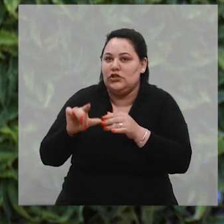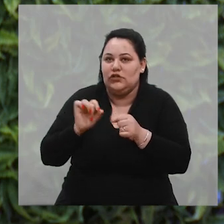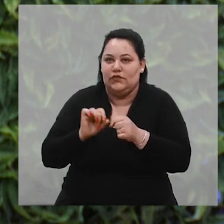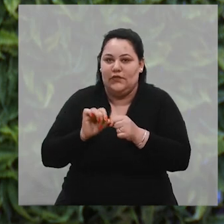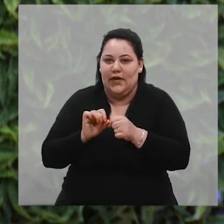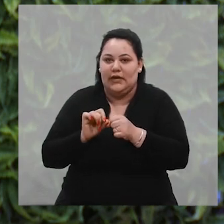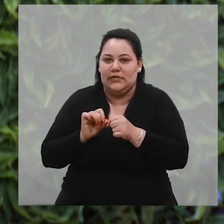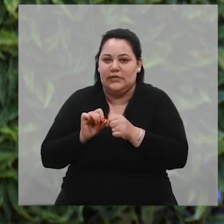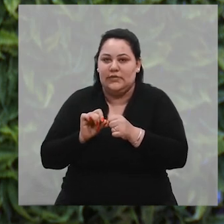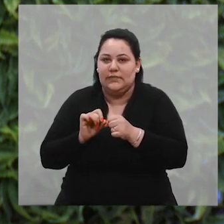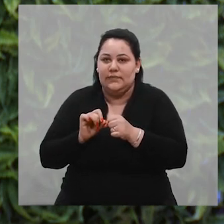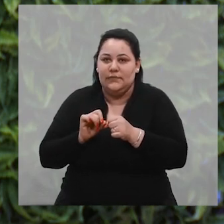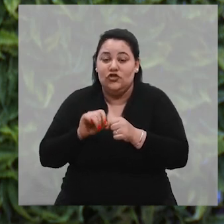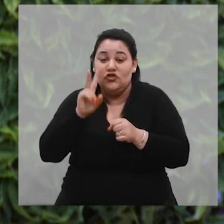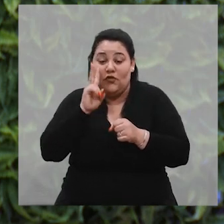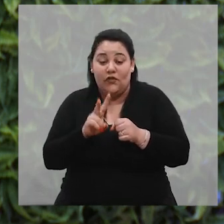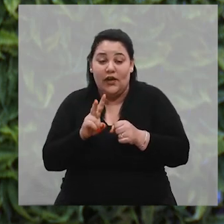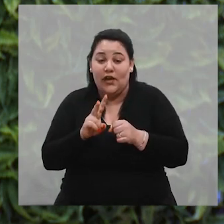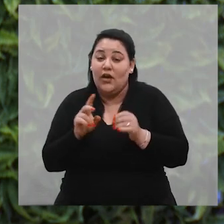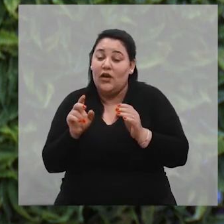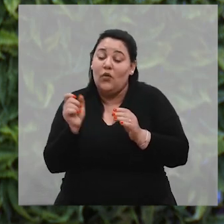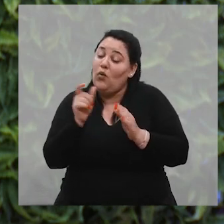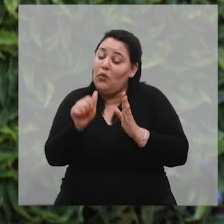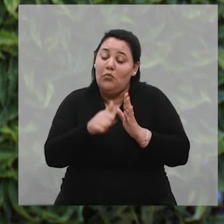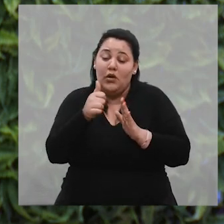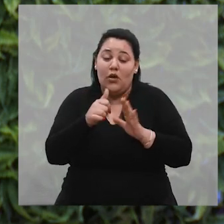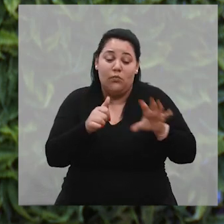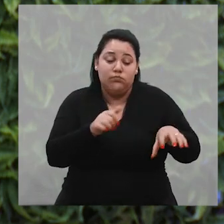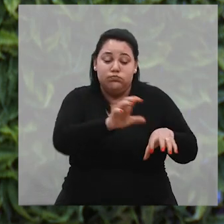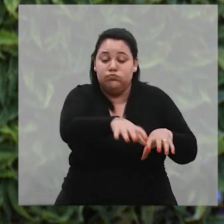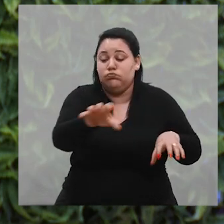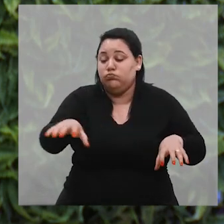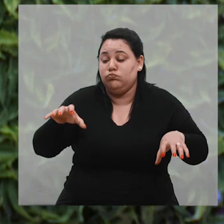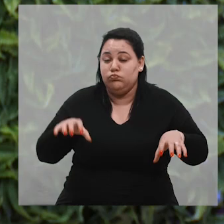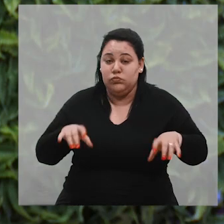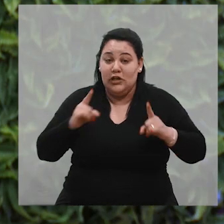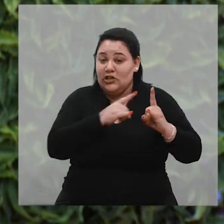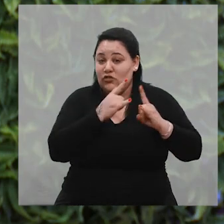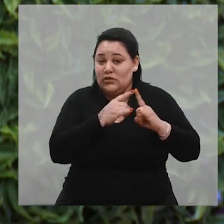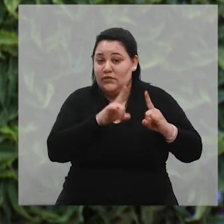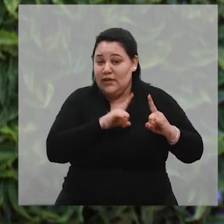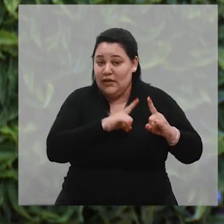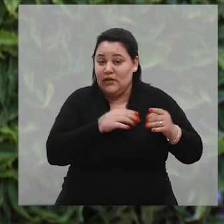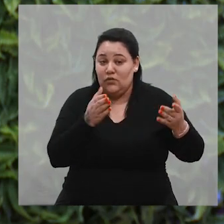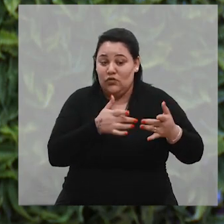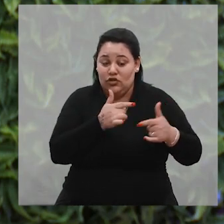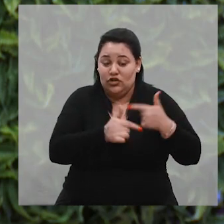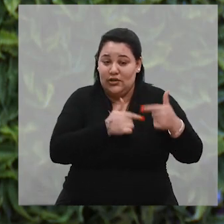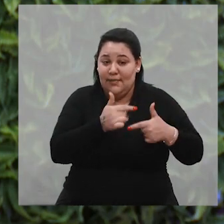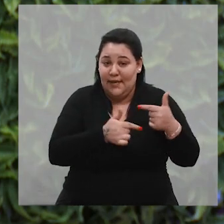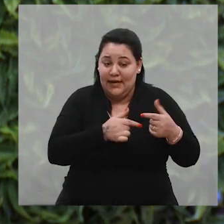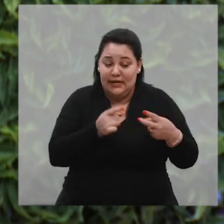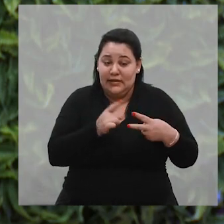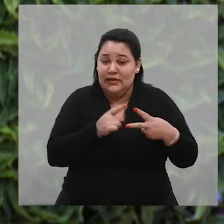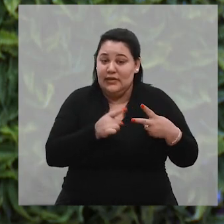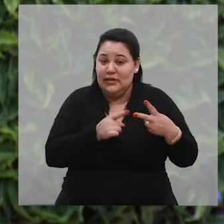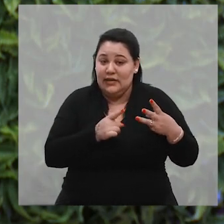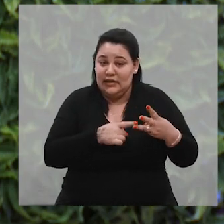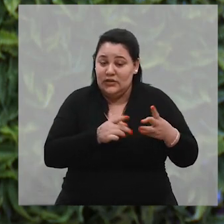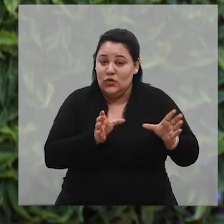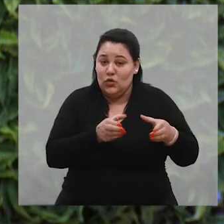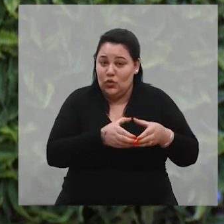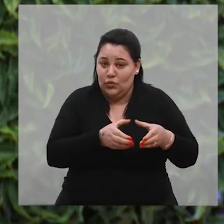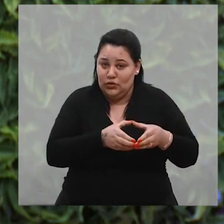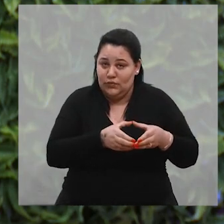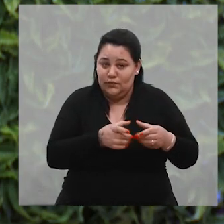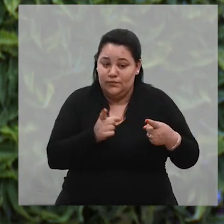faz a destinação dele para os serviços que a instituição acaba ofertando. Então, hoje nós atuamos em três